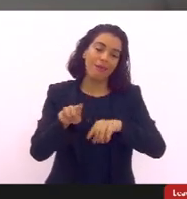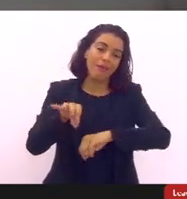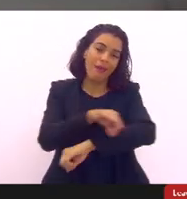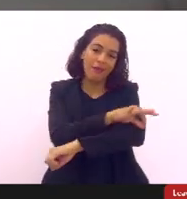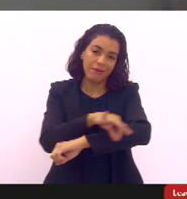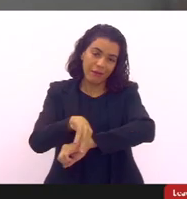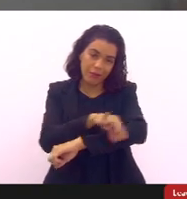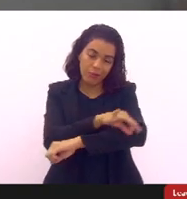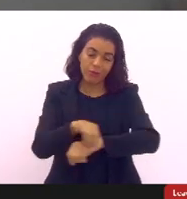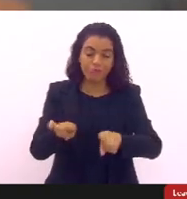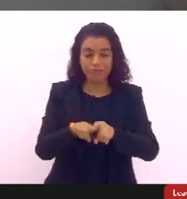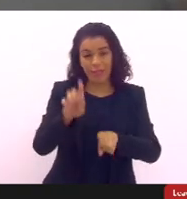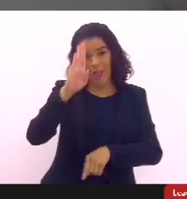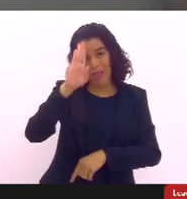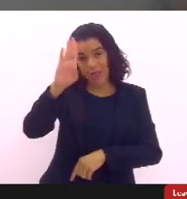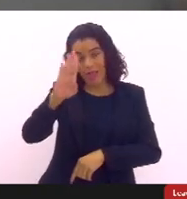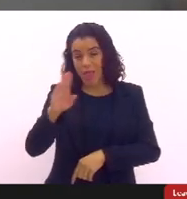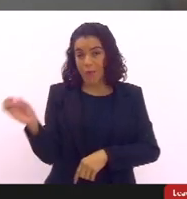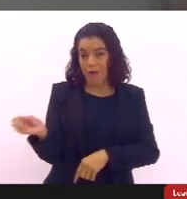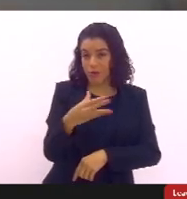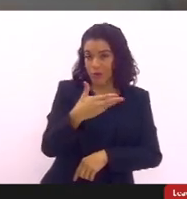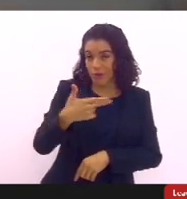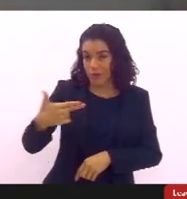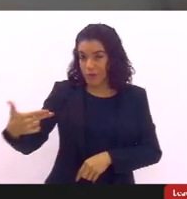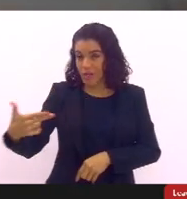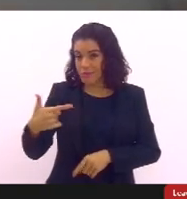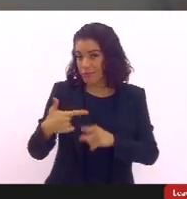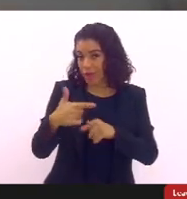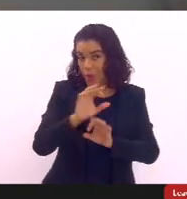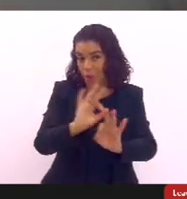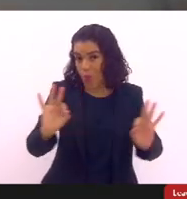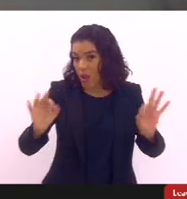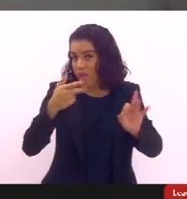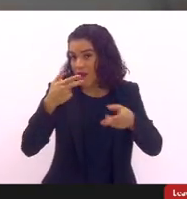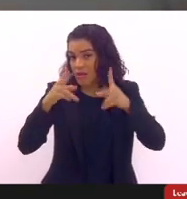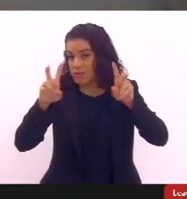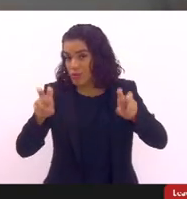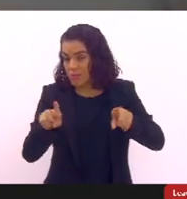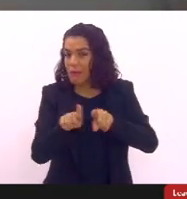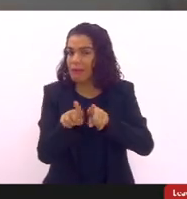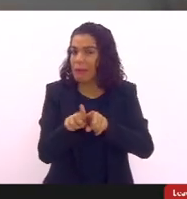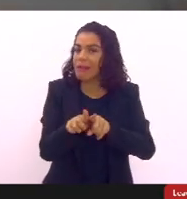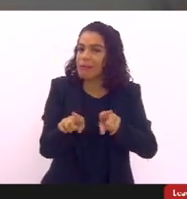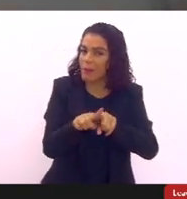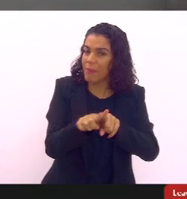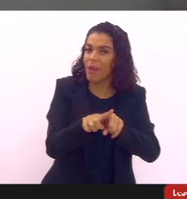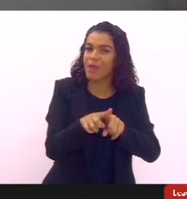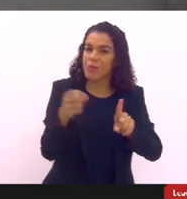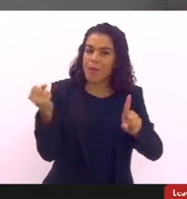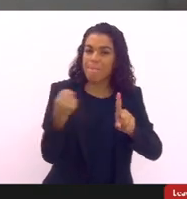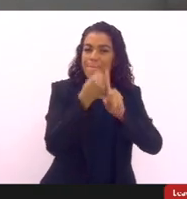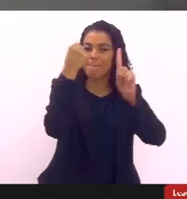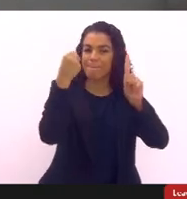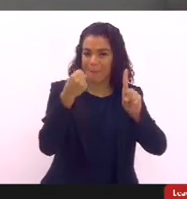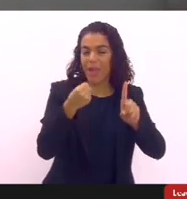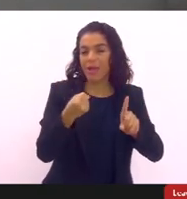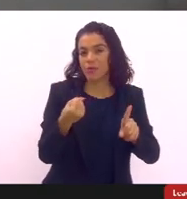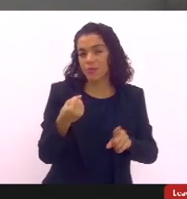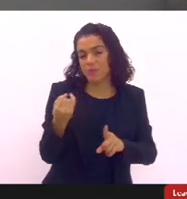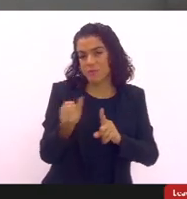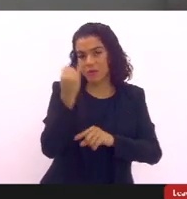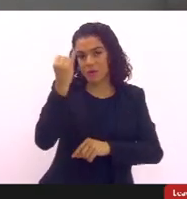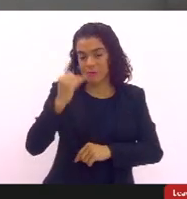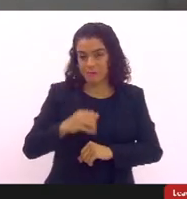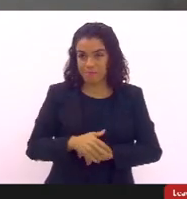é fundamental, é uma novidade, porque ninguém fala nisso, mas vai ter um impacto também importante. É isso.